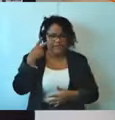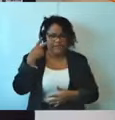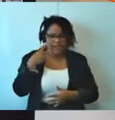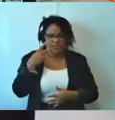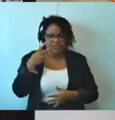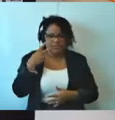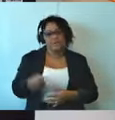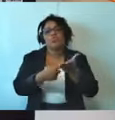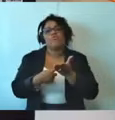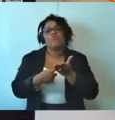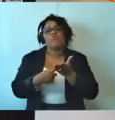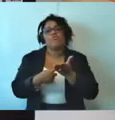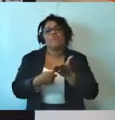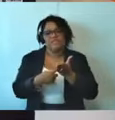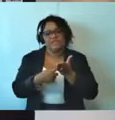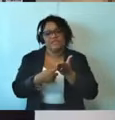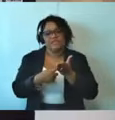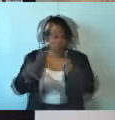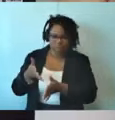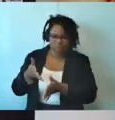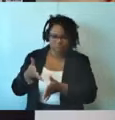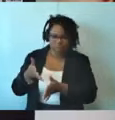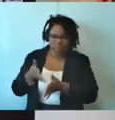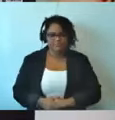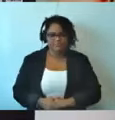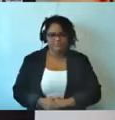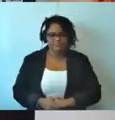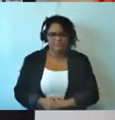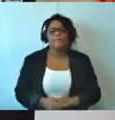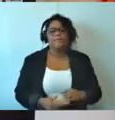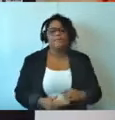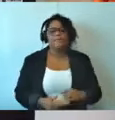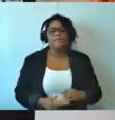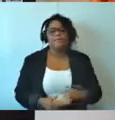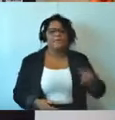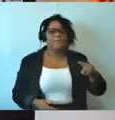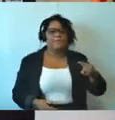quer estrear? Vereador Hudson Paixão? Então, vamos lá.